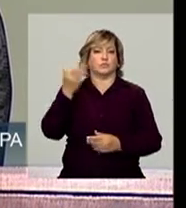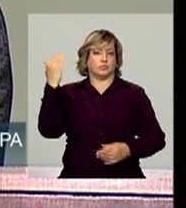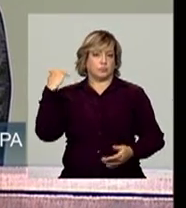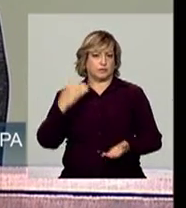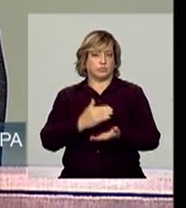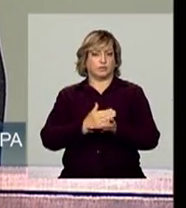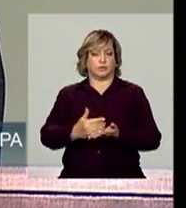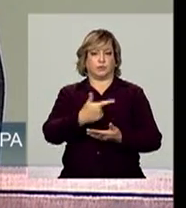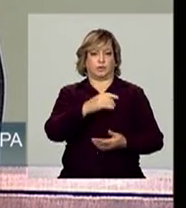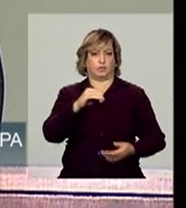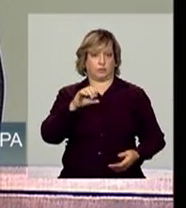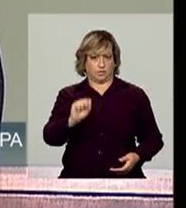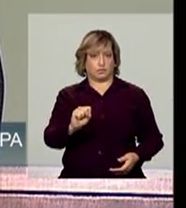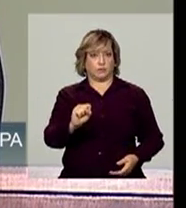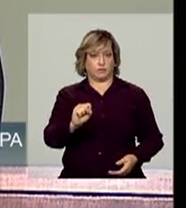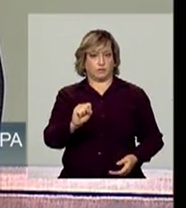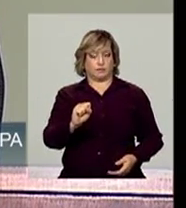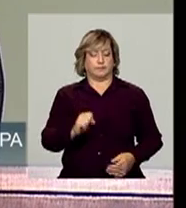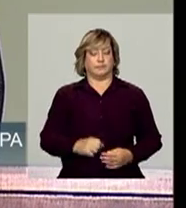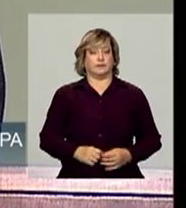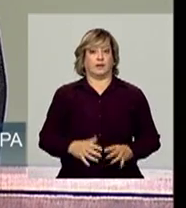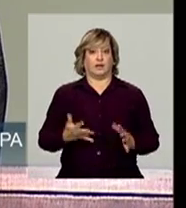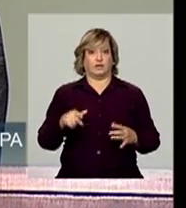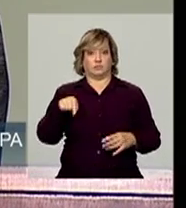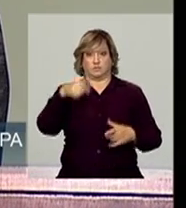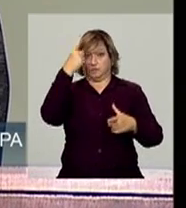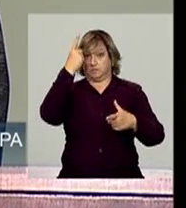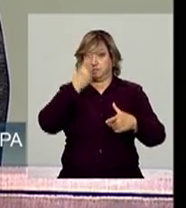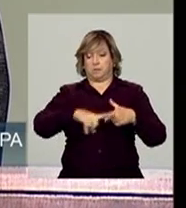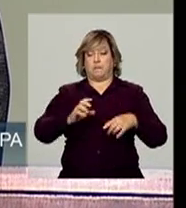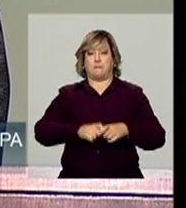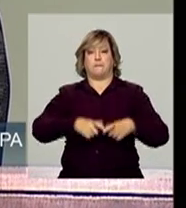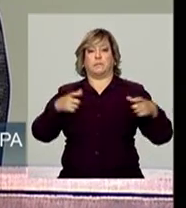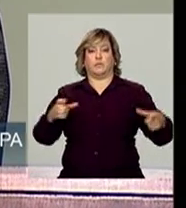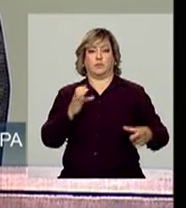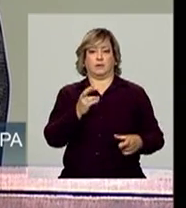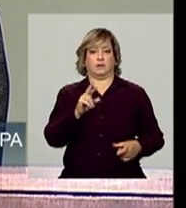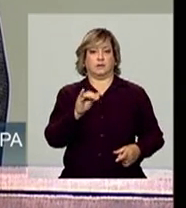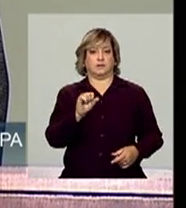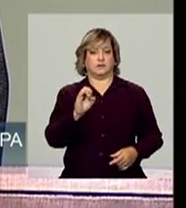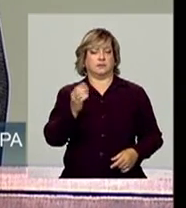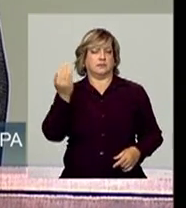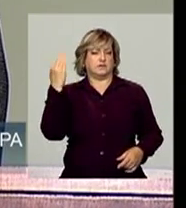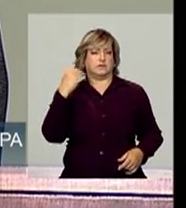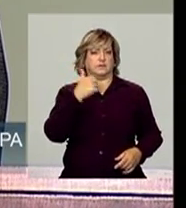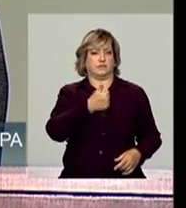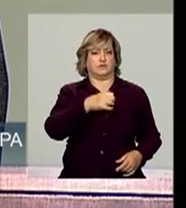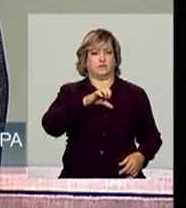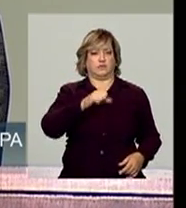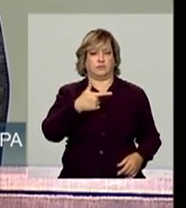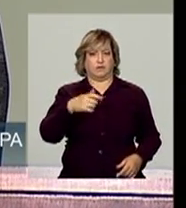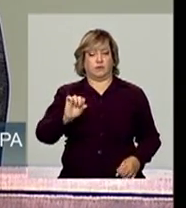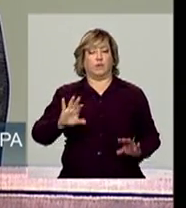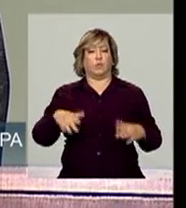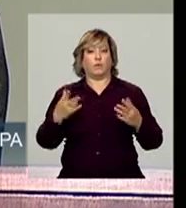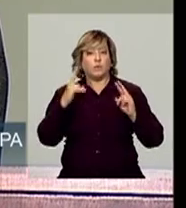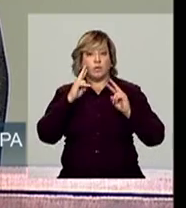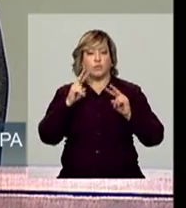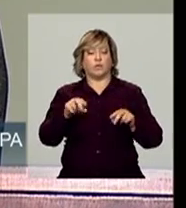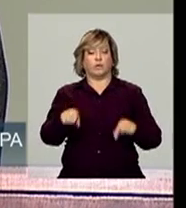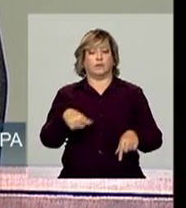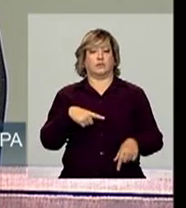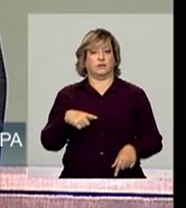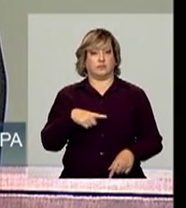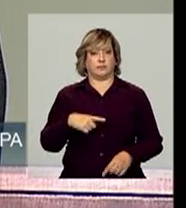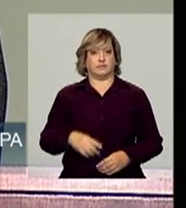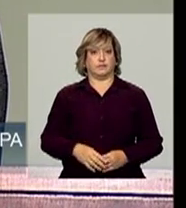2008. Talvez a maior crise desde 1929, quando se olha